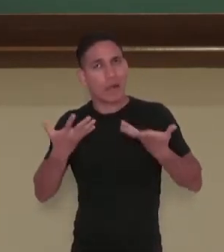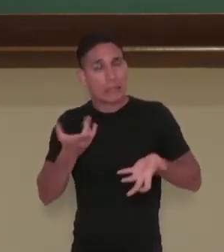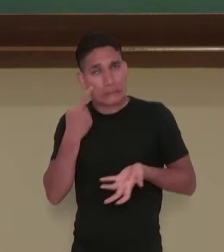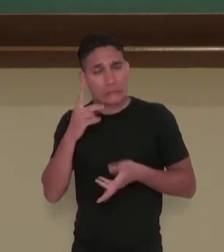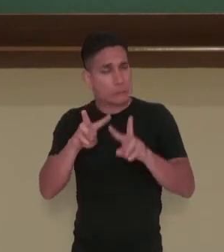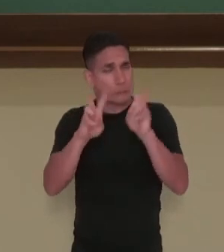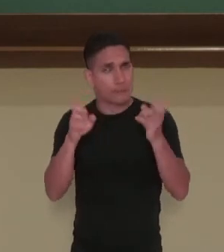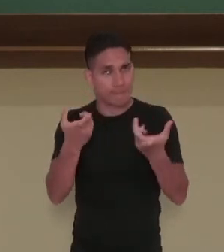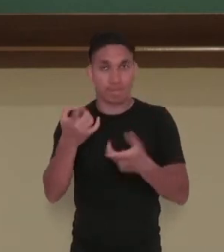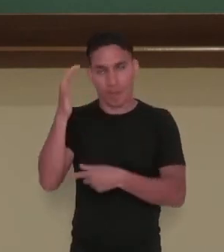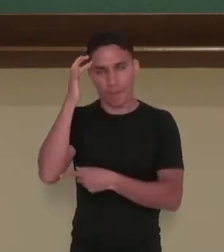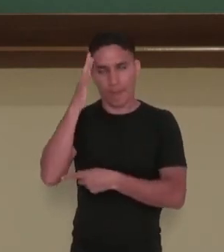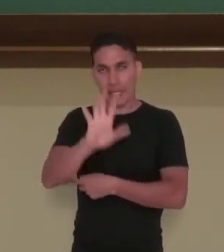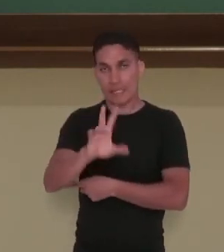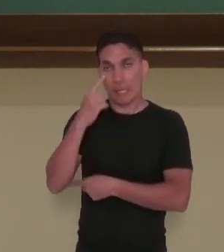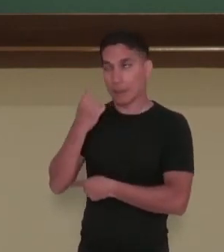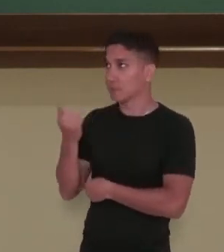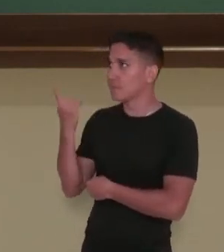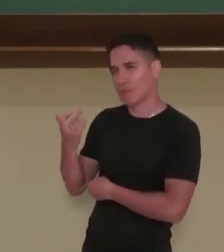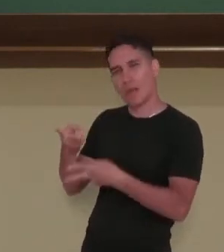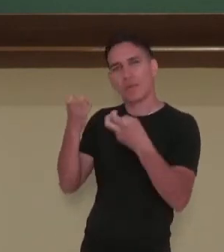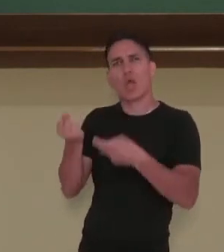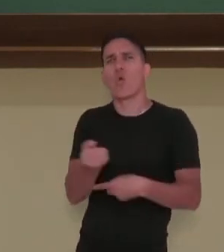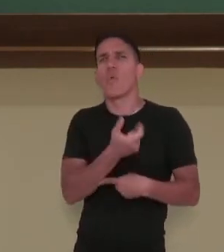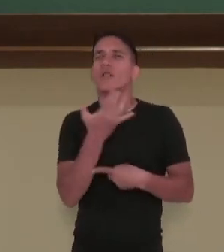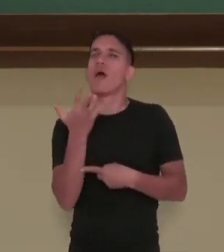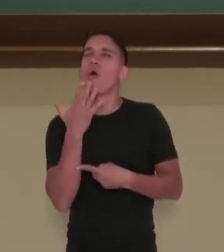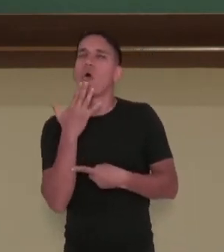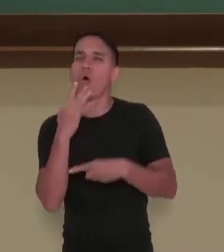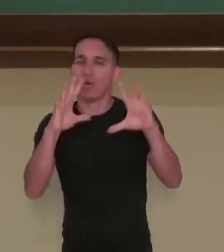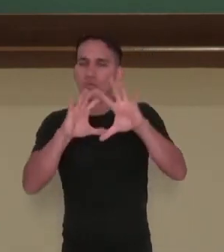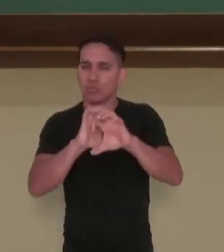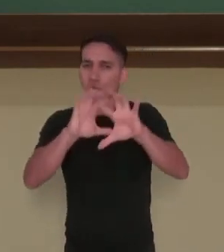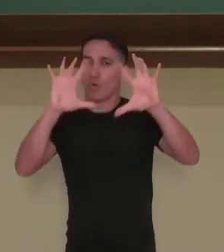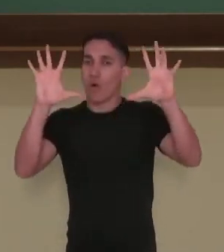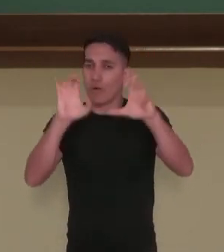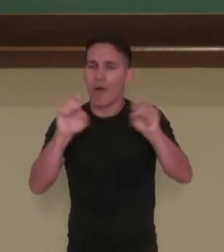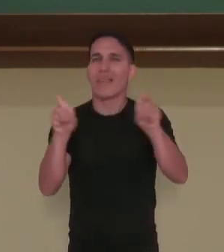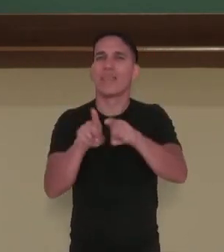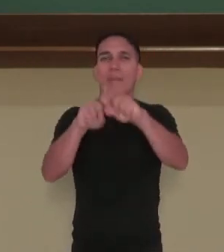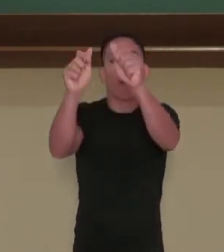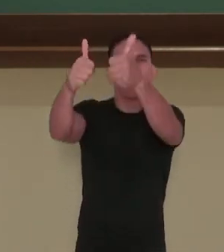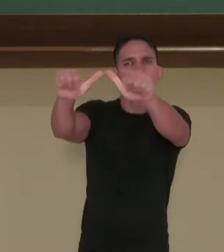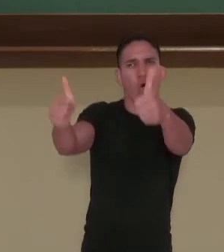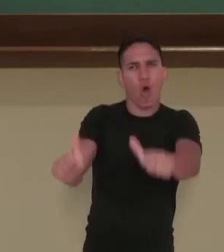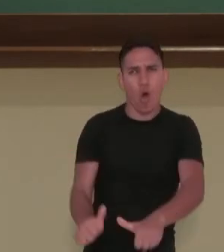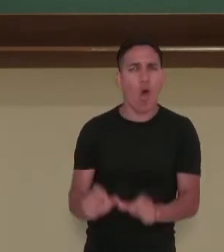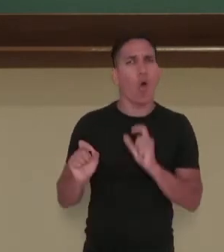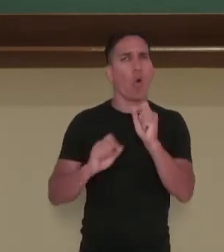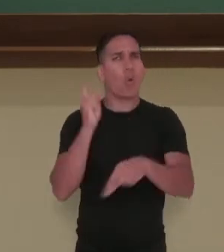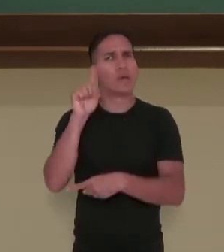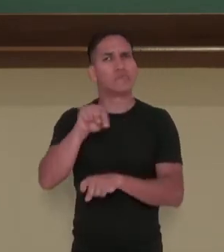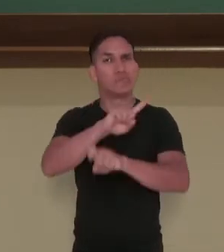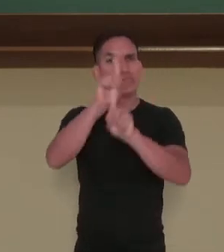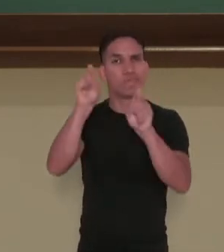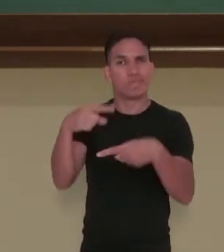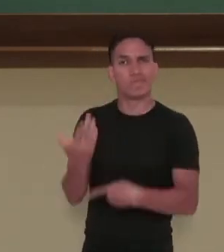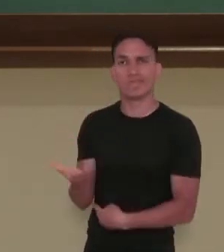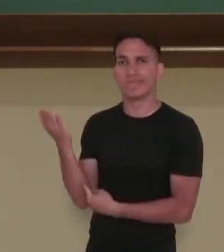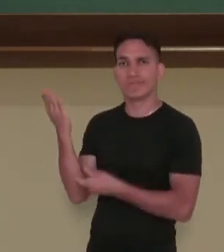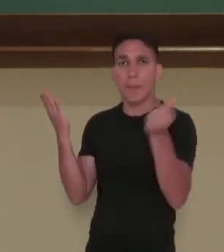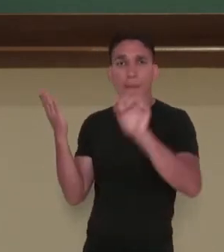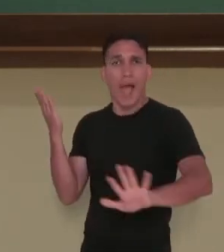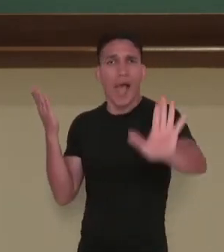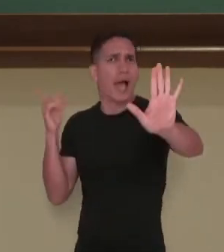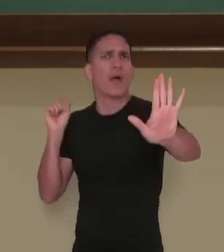a respeito. Observe a tonalidade, as cores, o formato. Será que o que é esta imagem? O